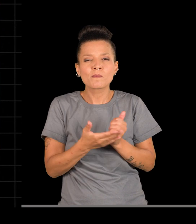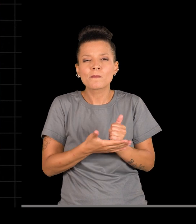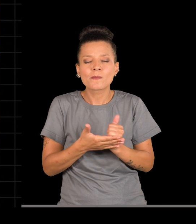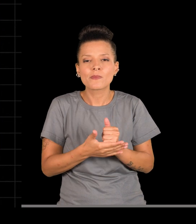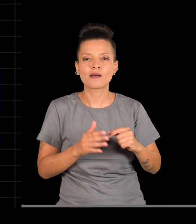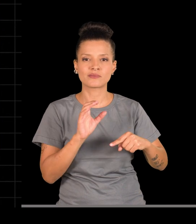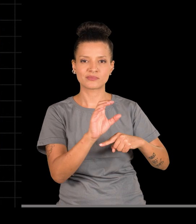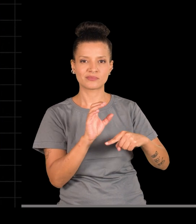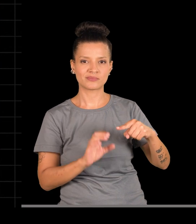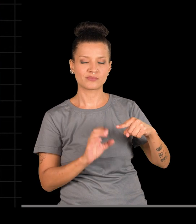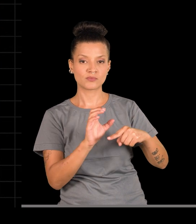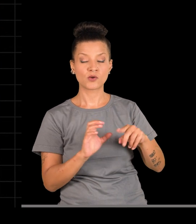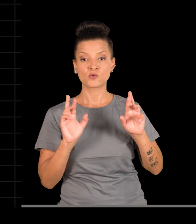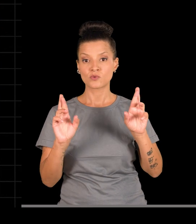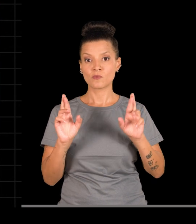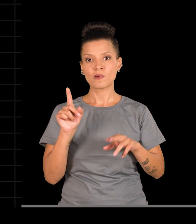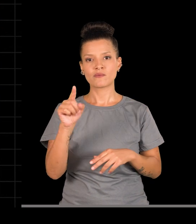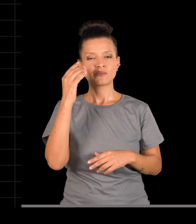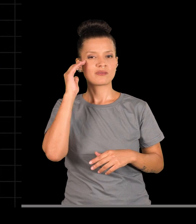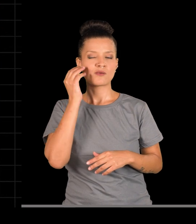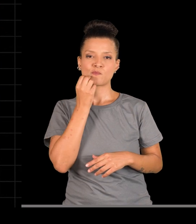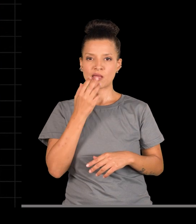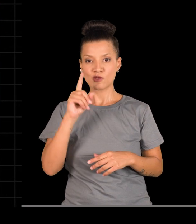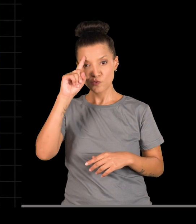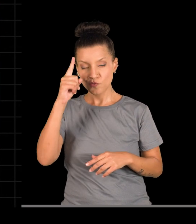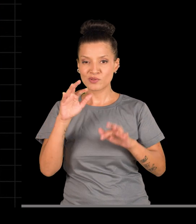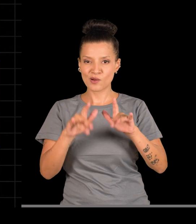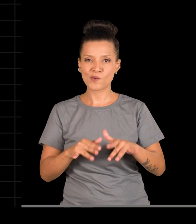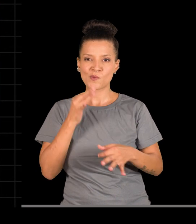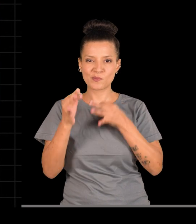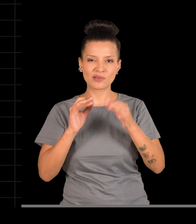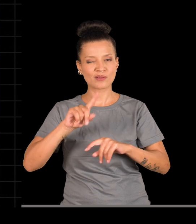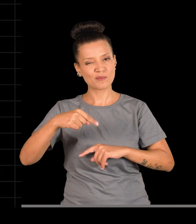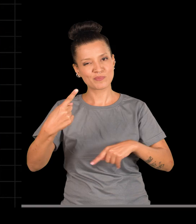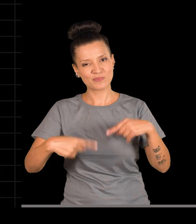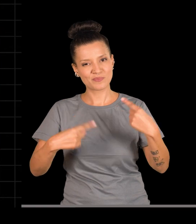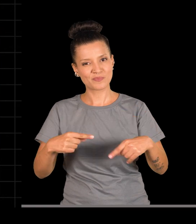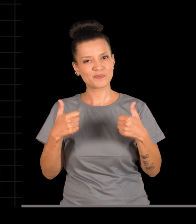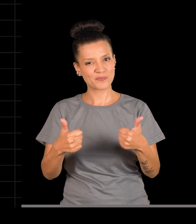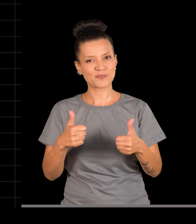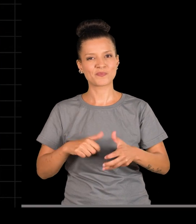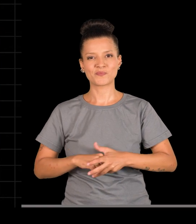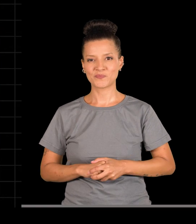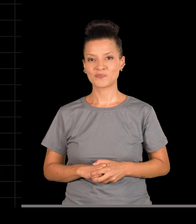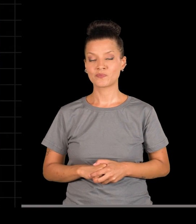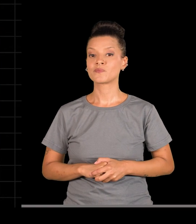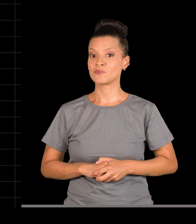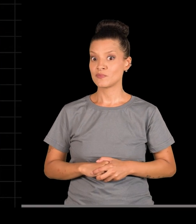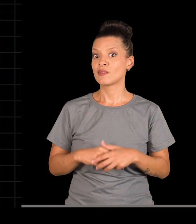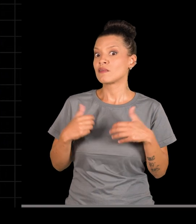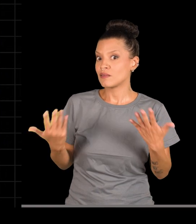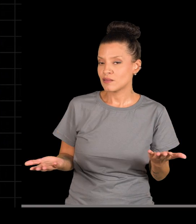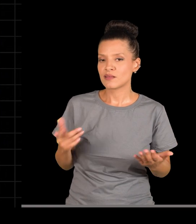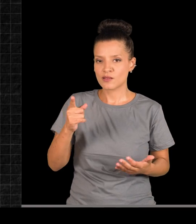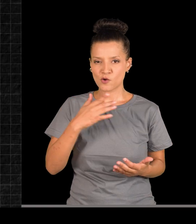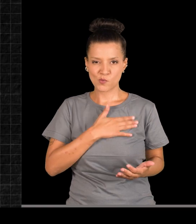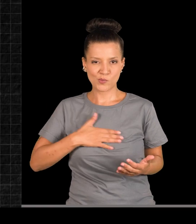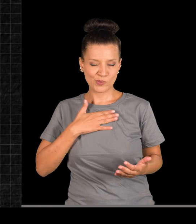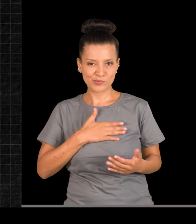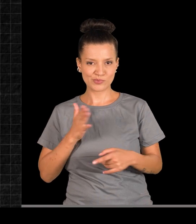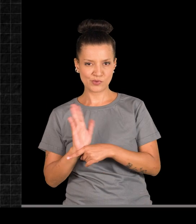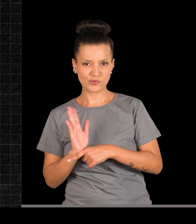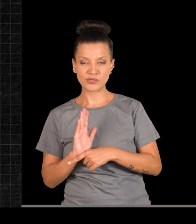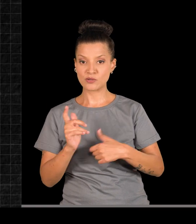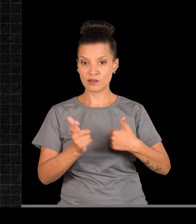sobre os conceitos iniciais de fração. Espero que você tenha compreendido bem. Qualquer dúvida, deixe nos comentários e vamos discutindo a partir daí. Beleza?